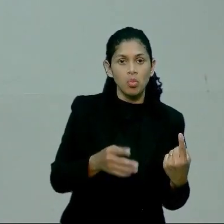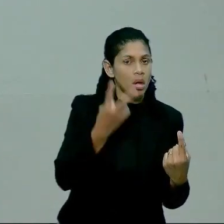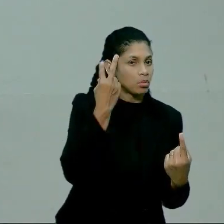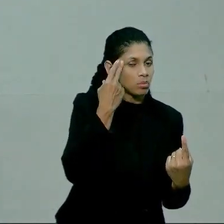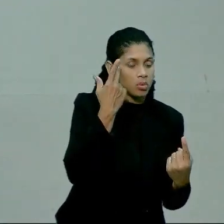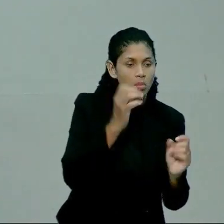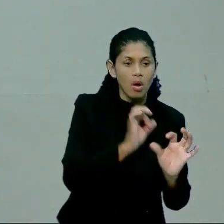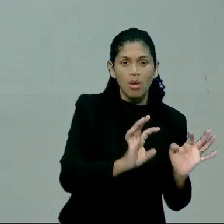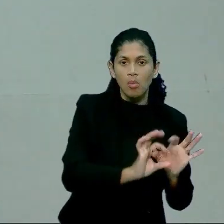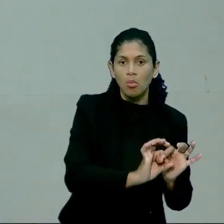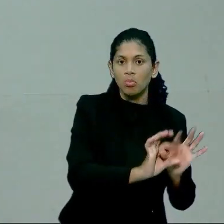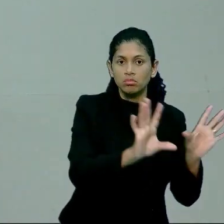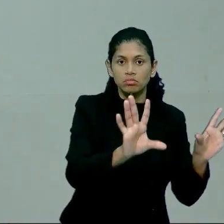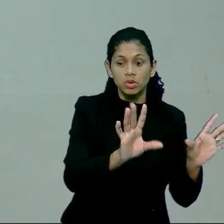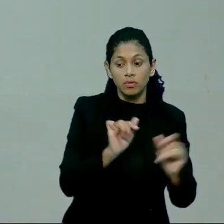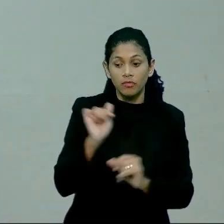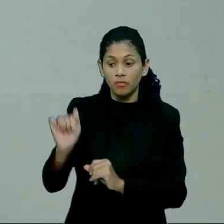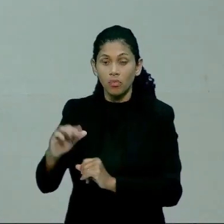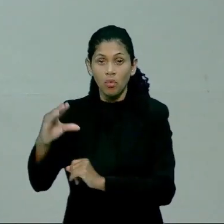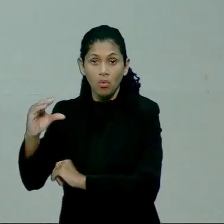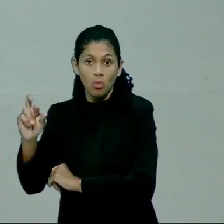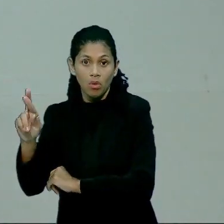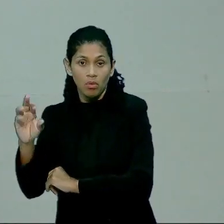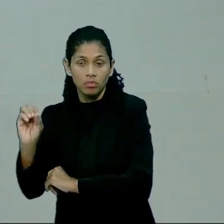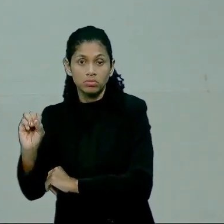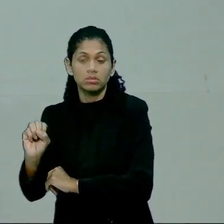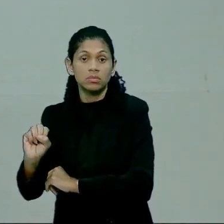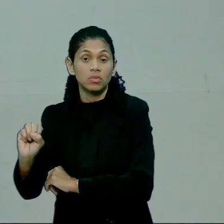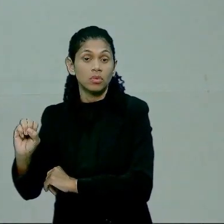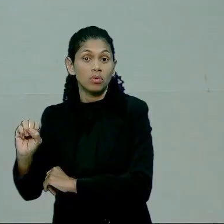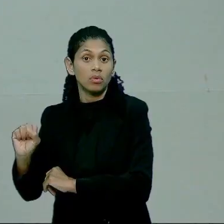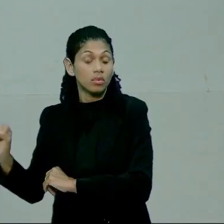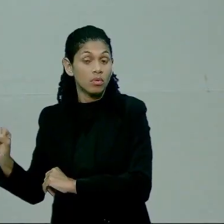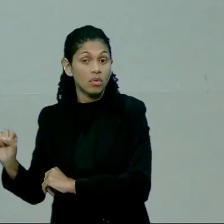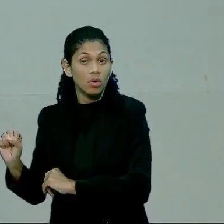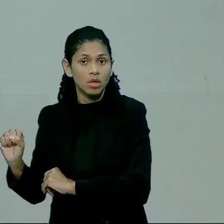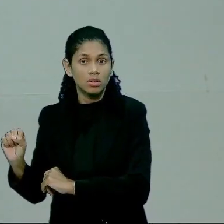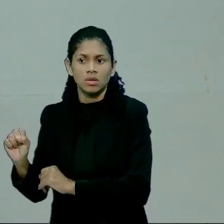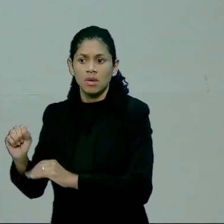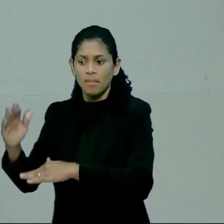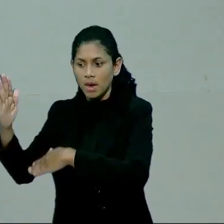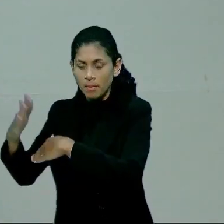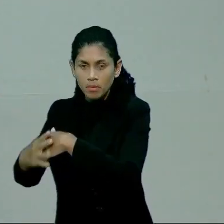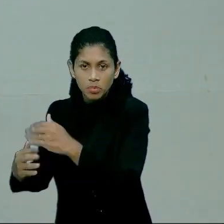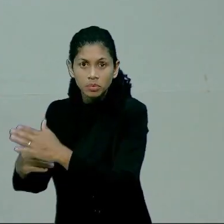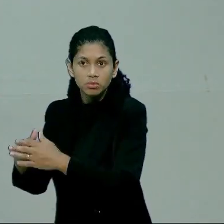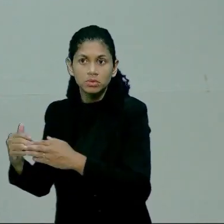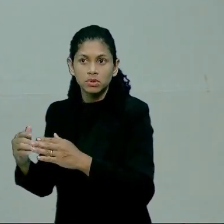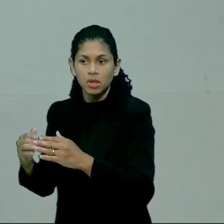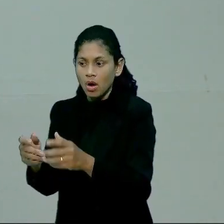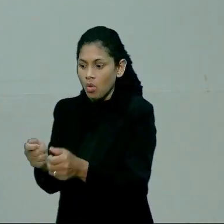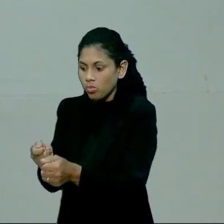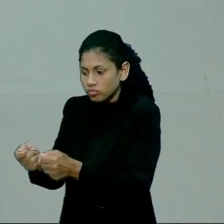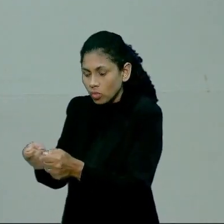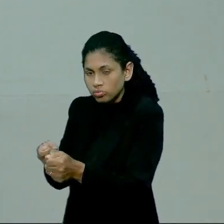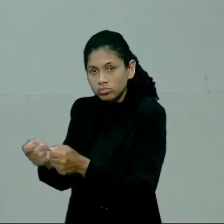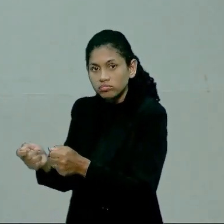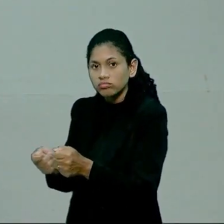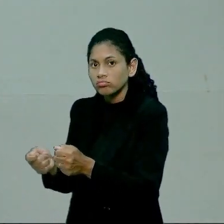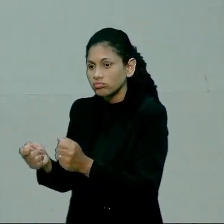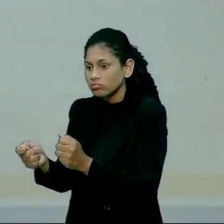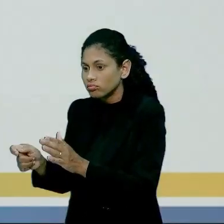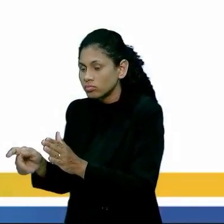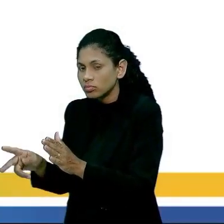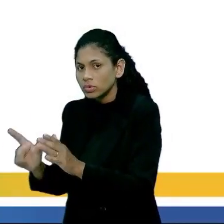outro é mais sistematizado. O objetivo vai gerar um desgaste. O direcionamento, no caso de arrumar a casa, é deixar ela limpa, né? Mas o direcionamento